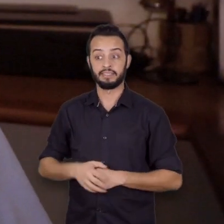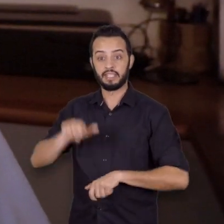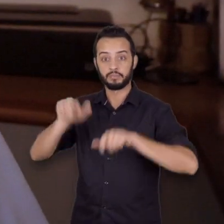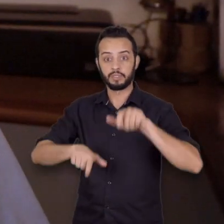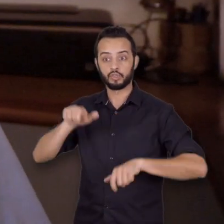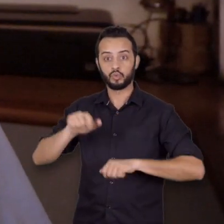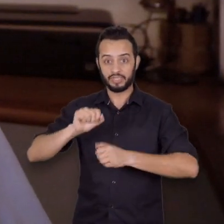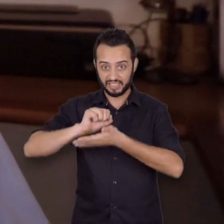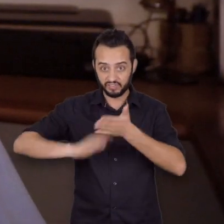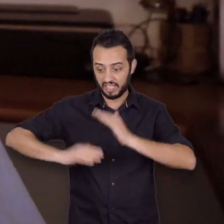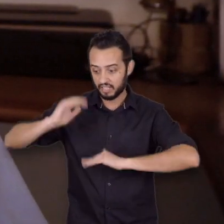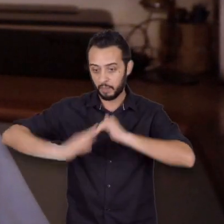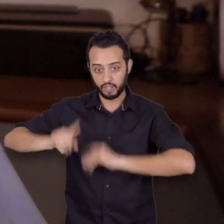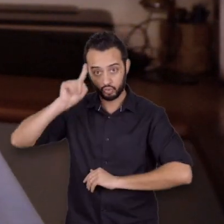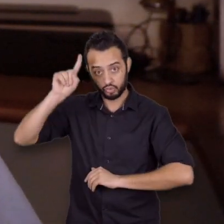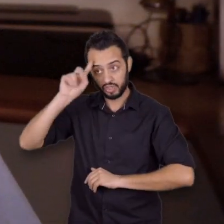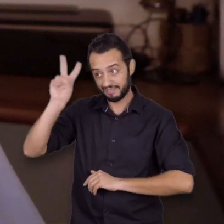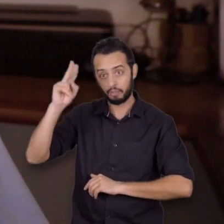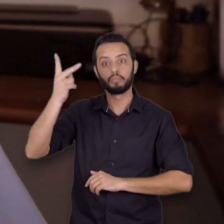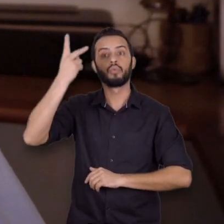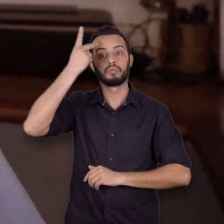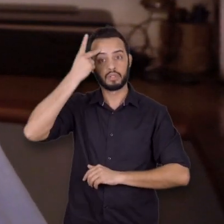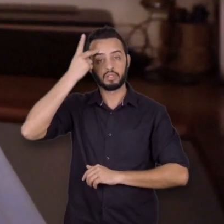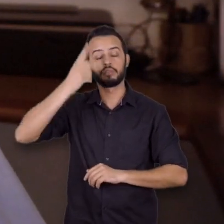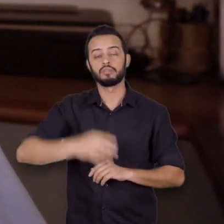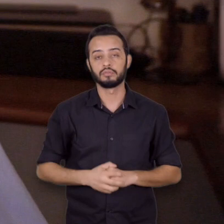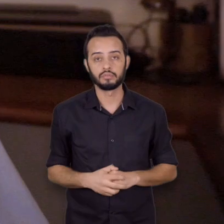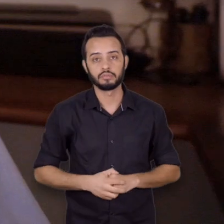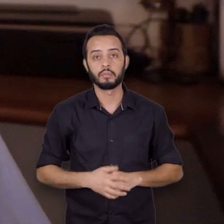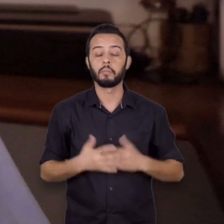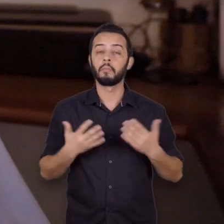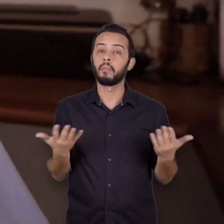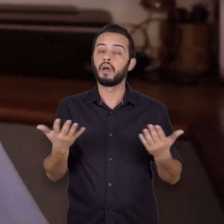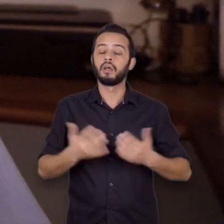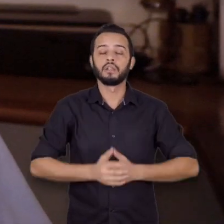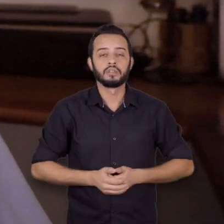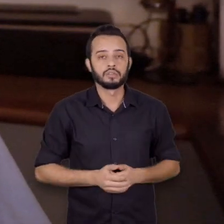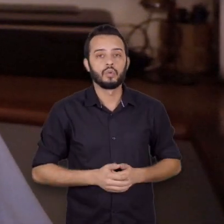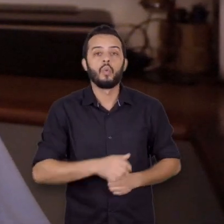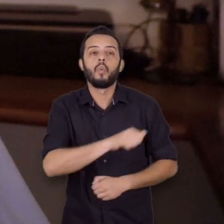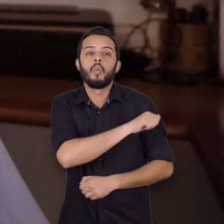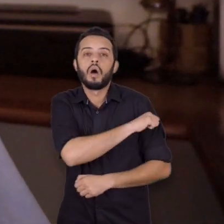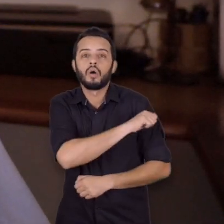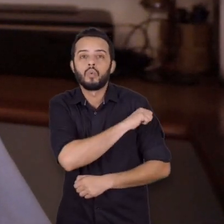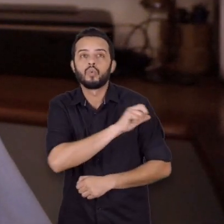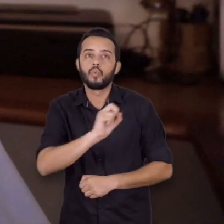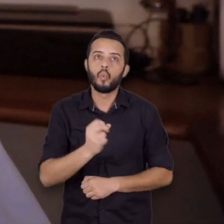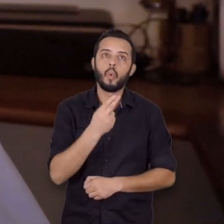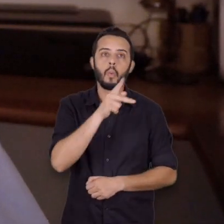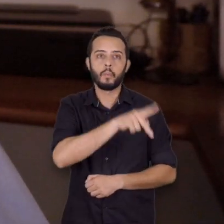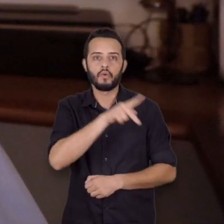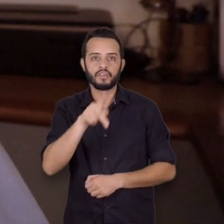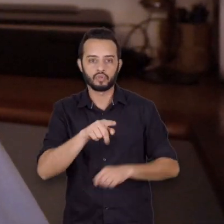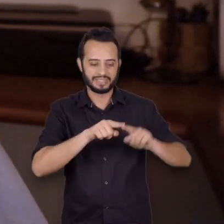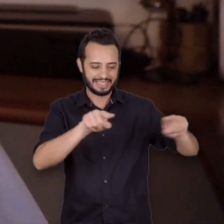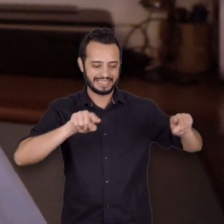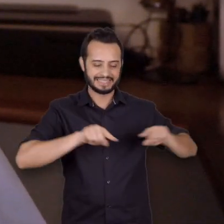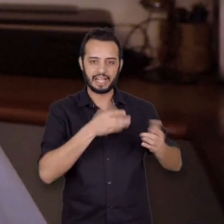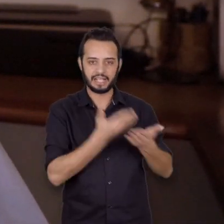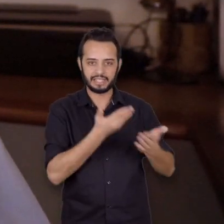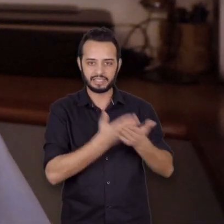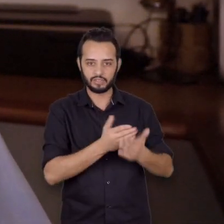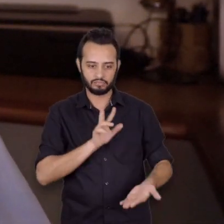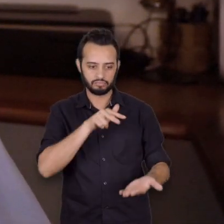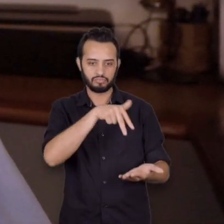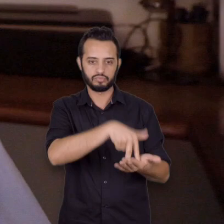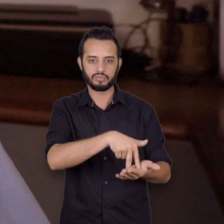as pessoas realizam suas atividades no dia a dia, etc. Só que quando o aluno ou o professor adentra essa sala